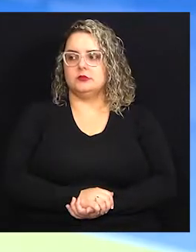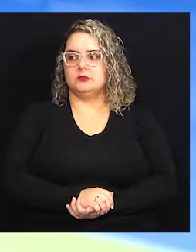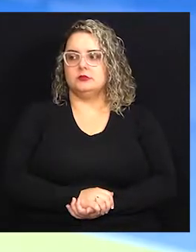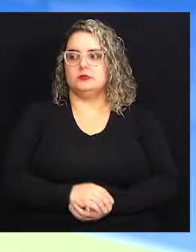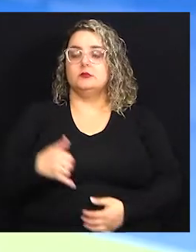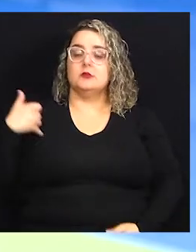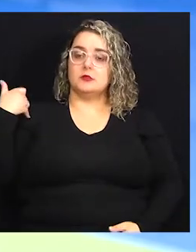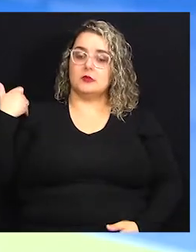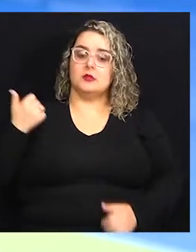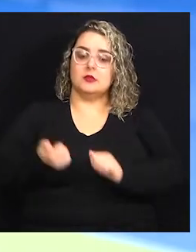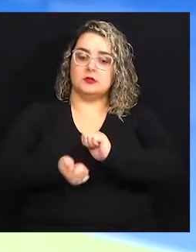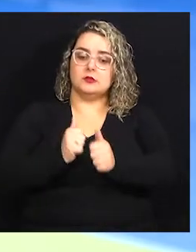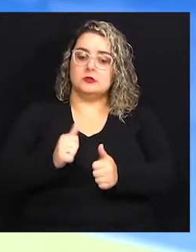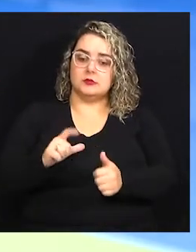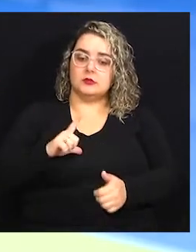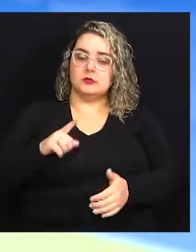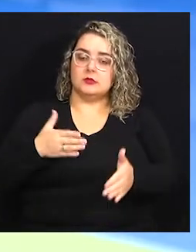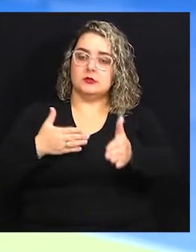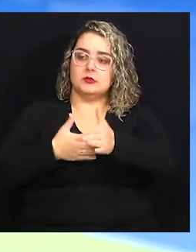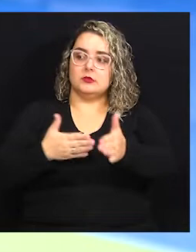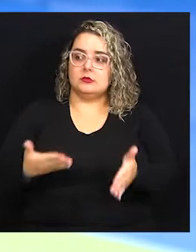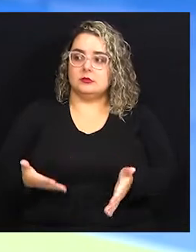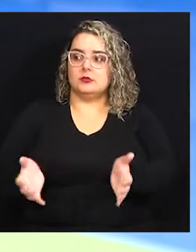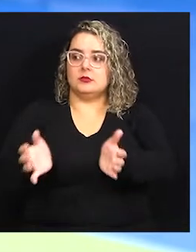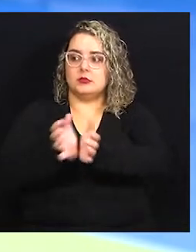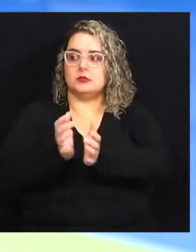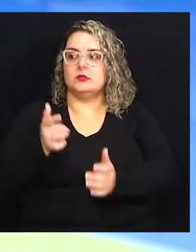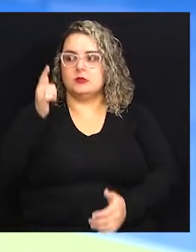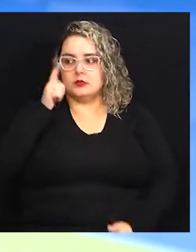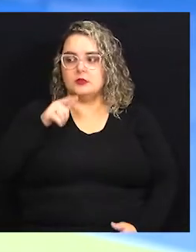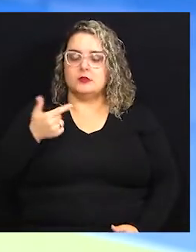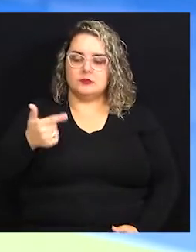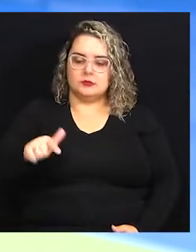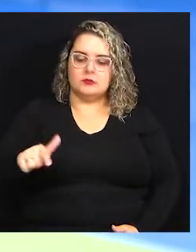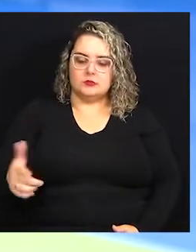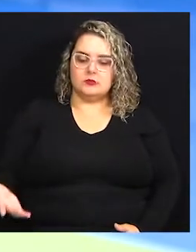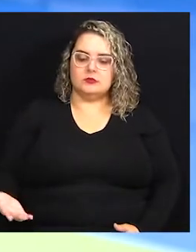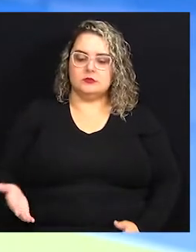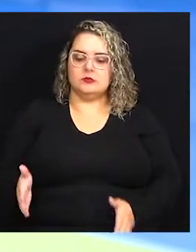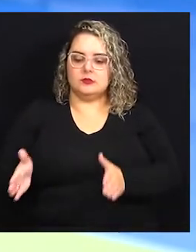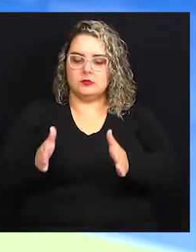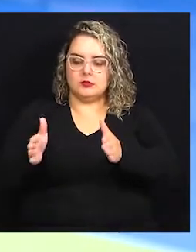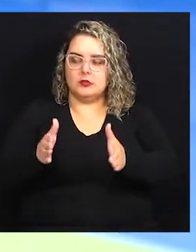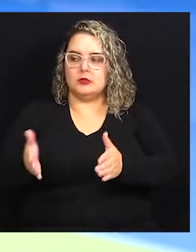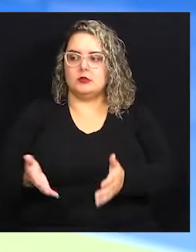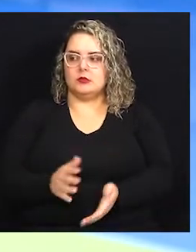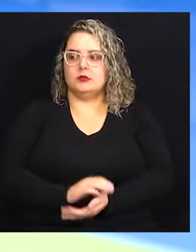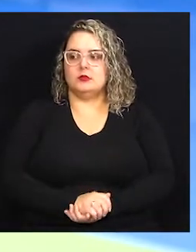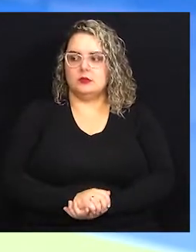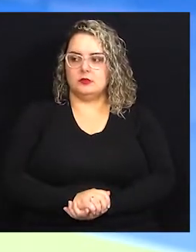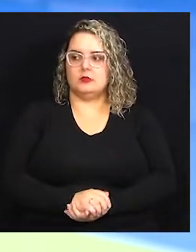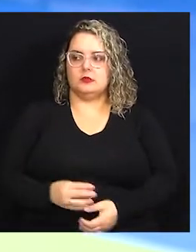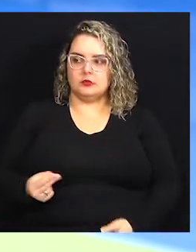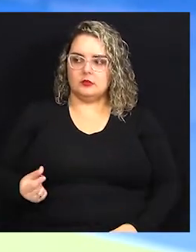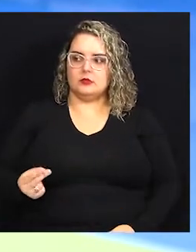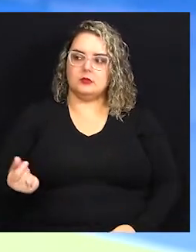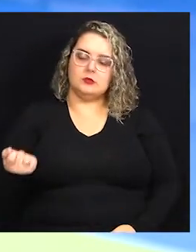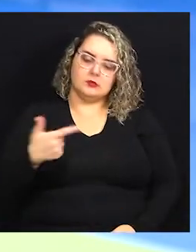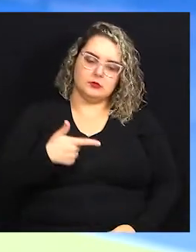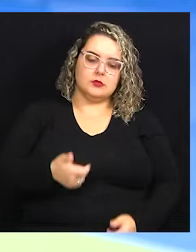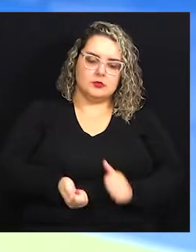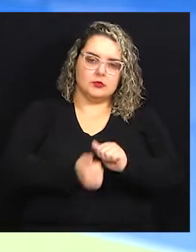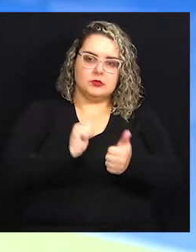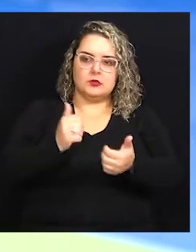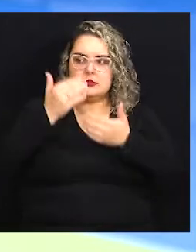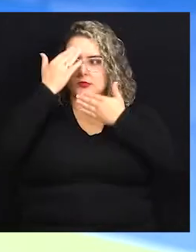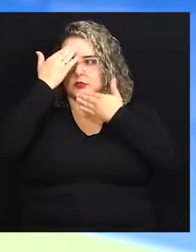né? Certo? Então para a comissão ainda não. Você ainda consegue seguir até um certo período, muito mais tempo do que jogador. Então eu agradeço